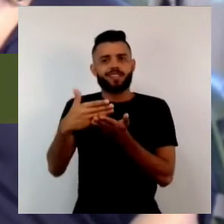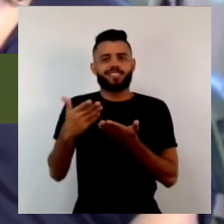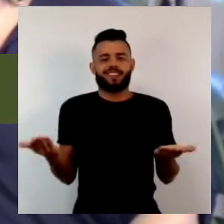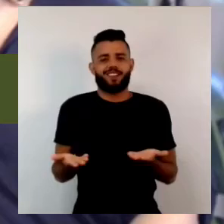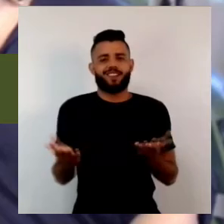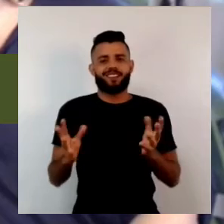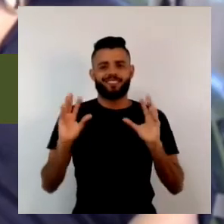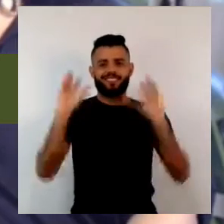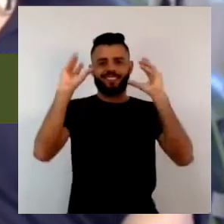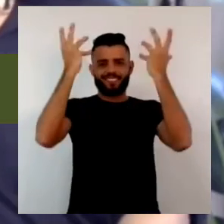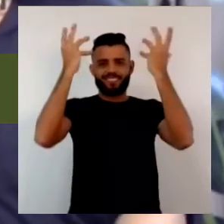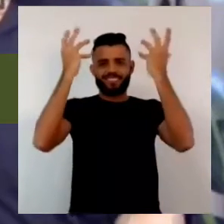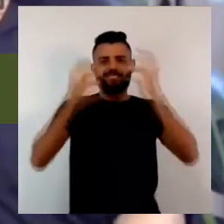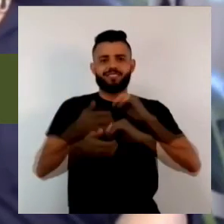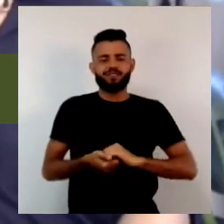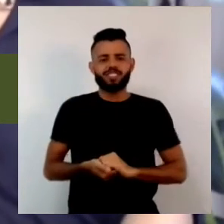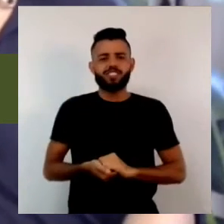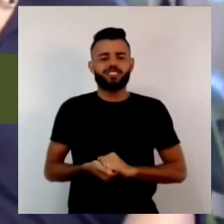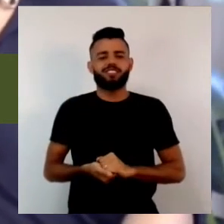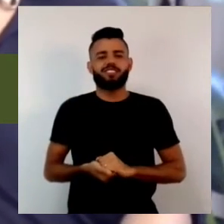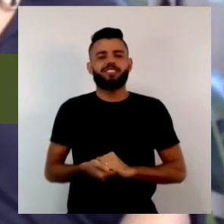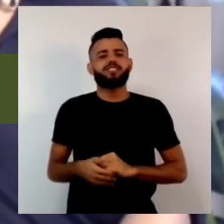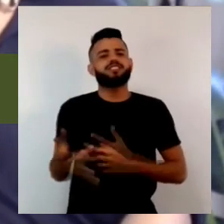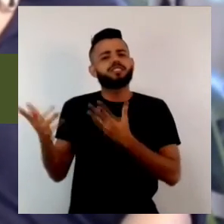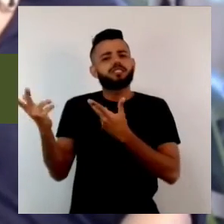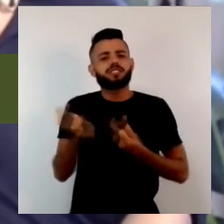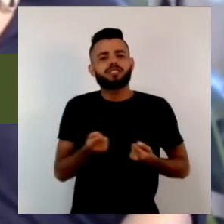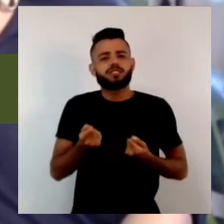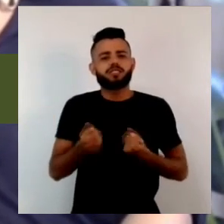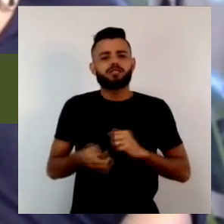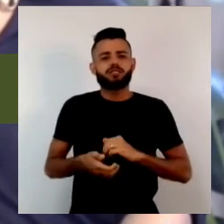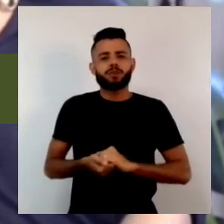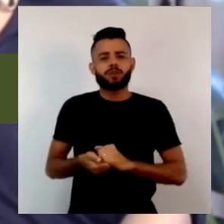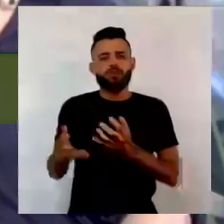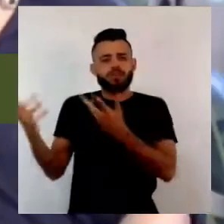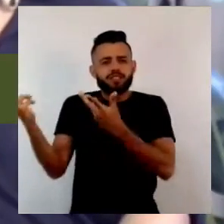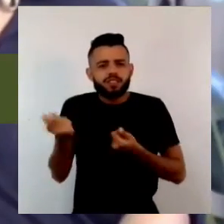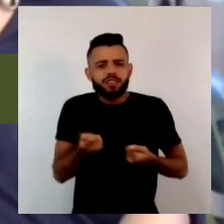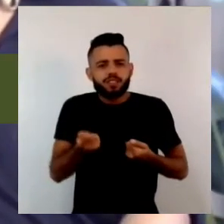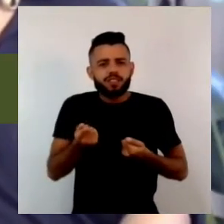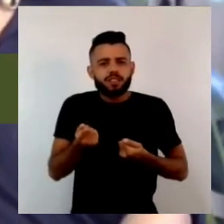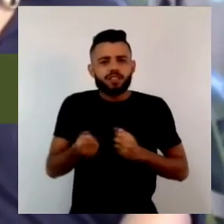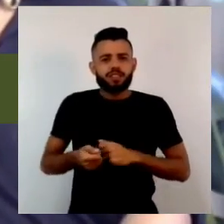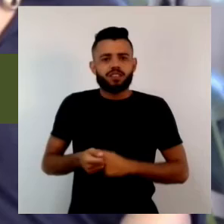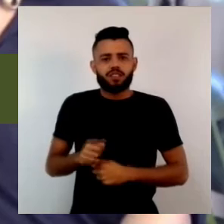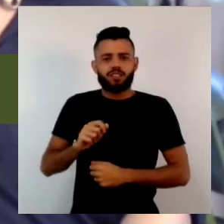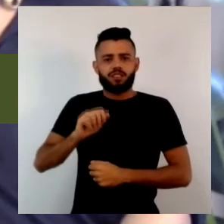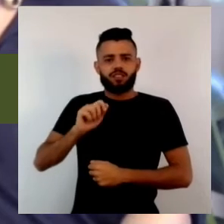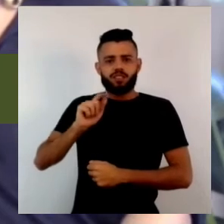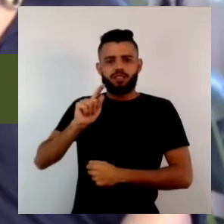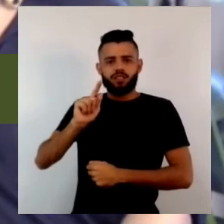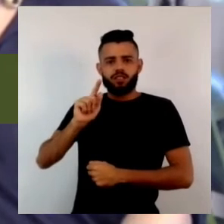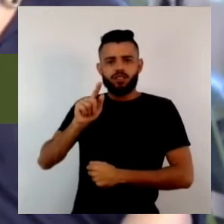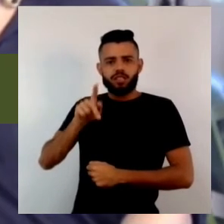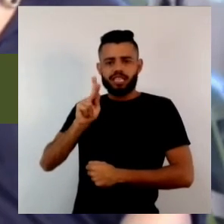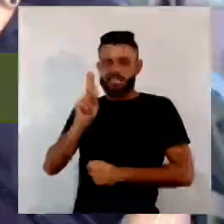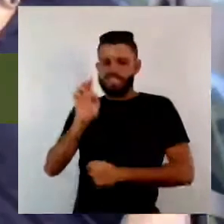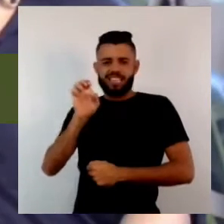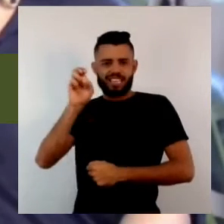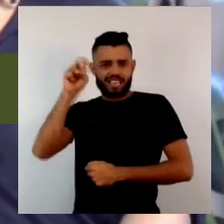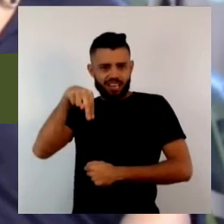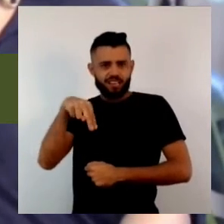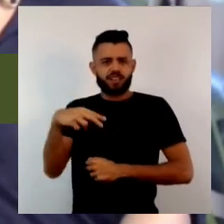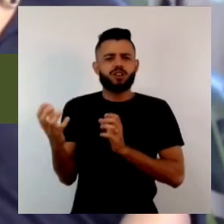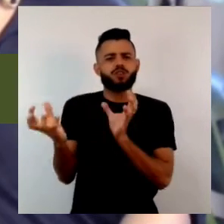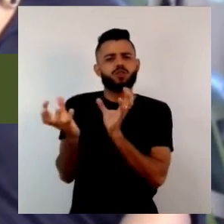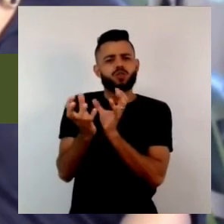gente gostaria de chamar o Ken Fujioka, que foi um dos fundadores do grupo de planejamento e também é sócio fundador